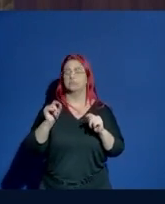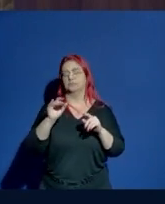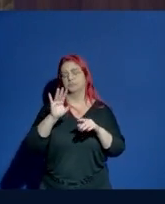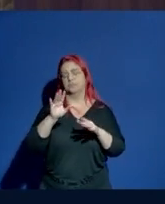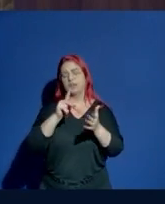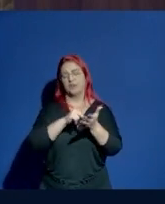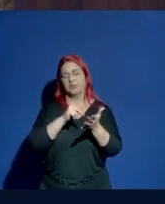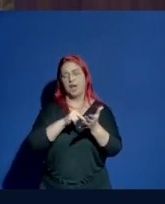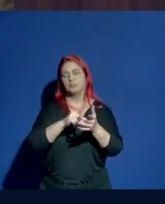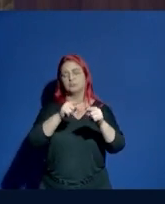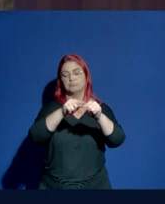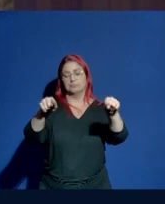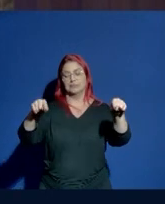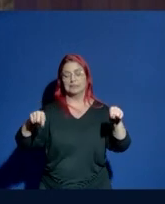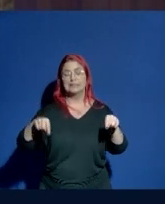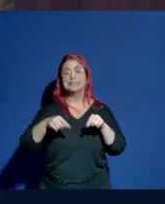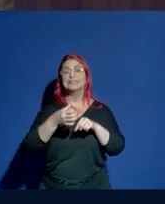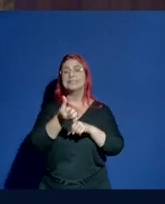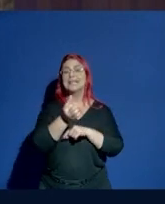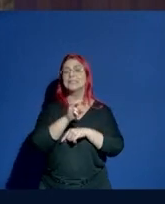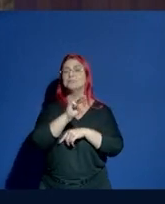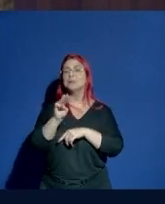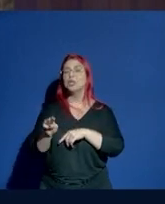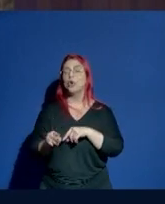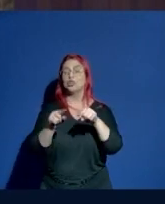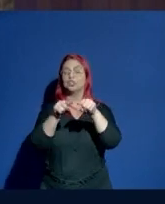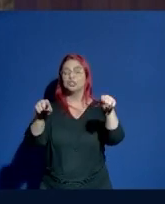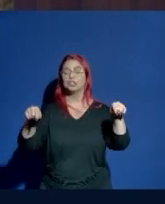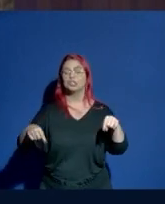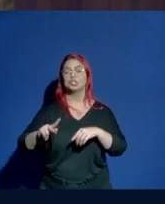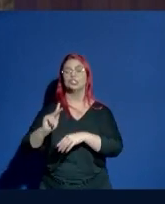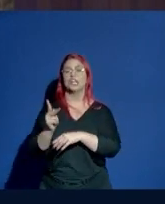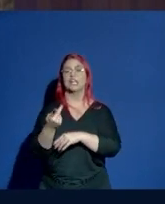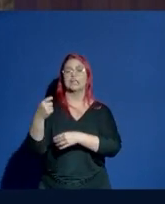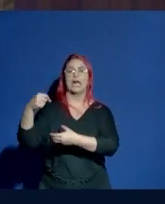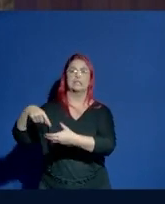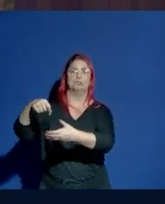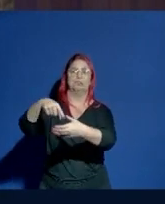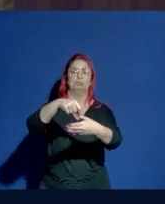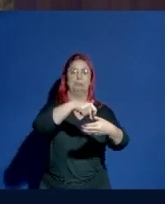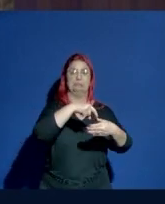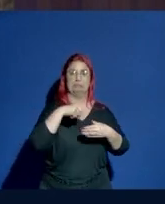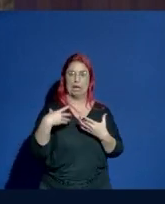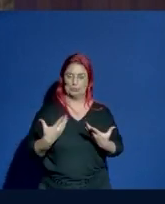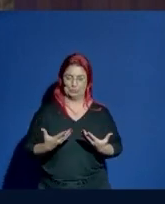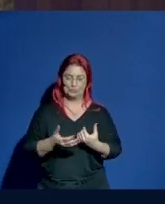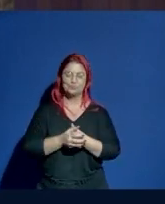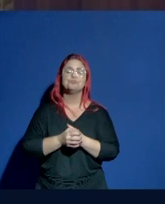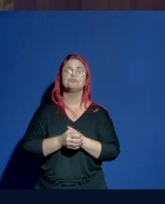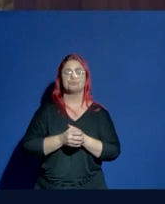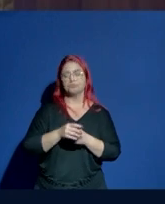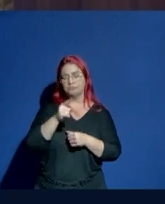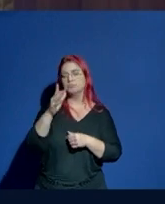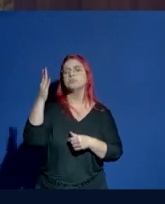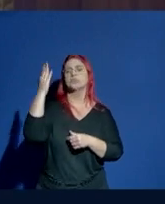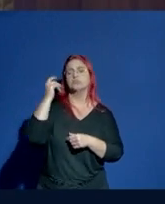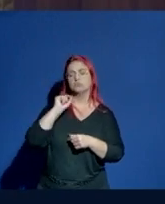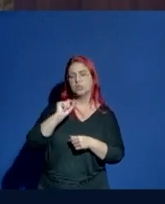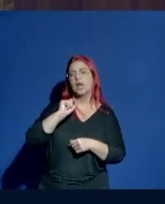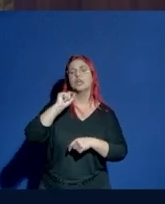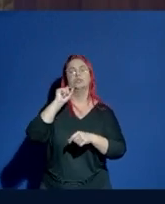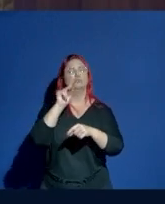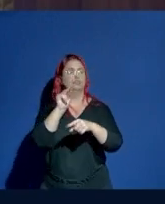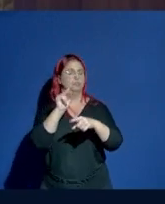plantados. Então, olha o apelo sustentável que o setor de especialidades, de biodefensivos e de